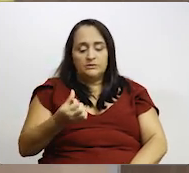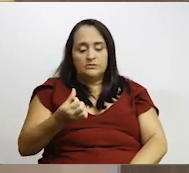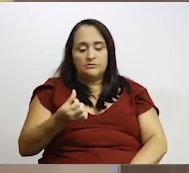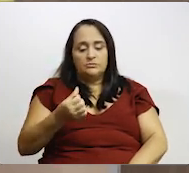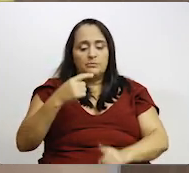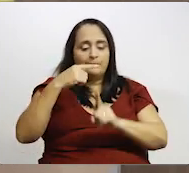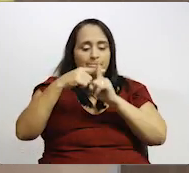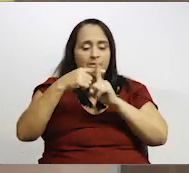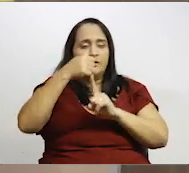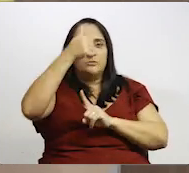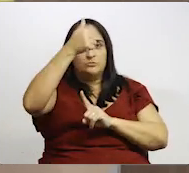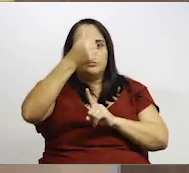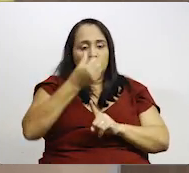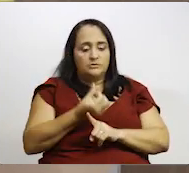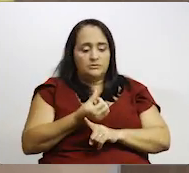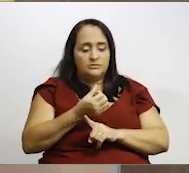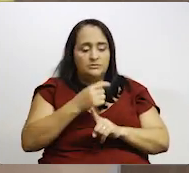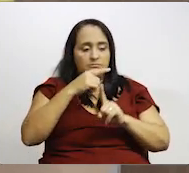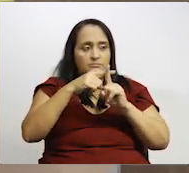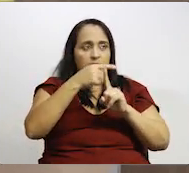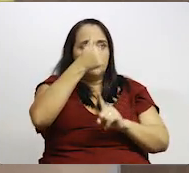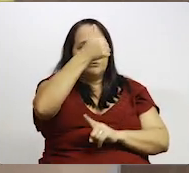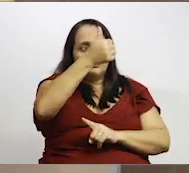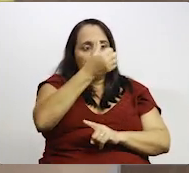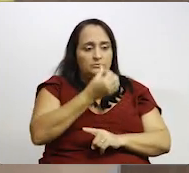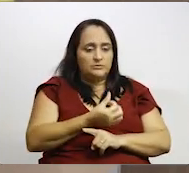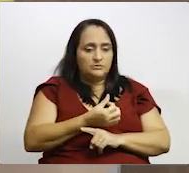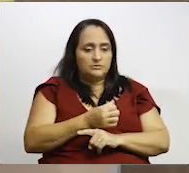1/6 mais 1,